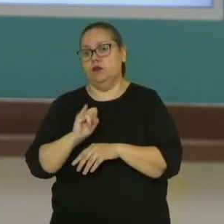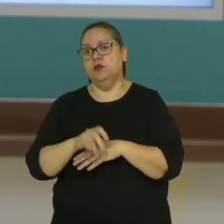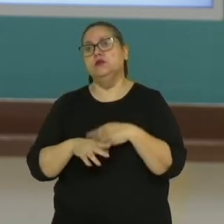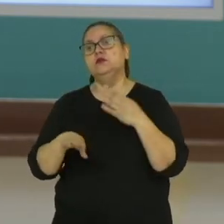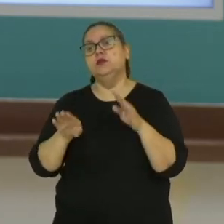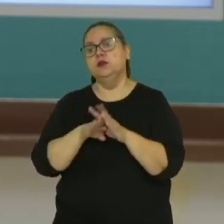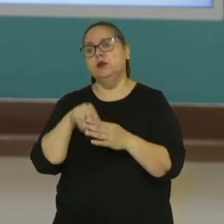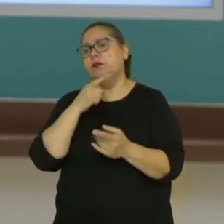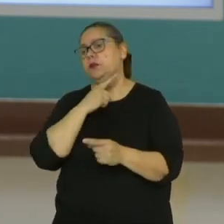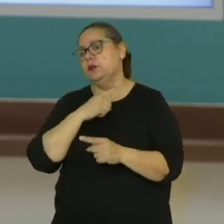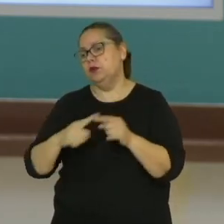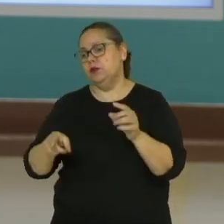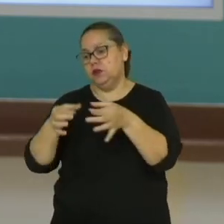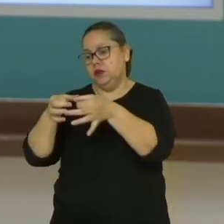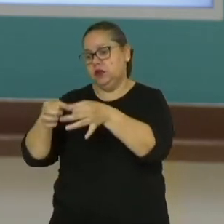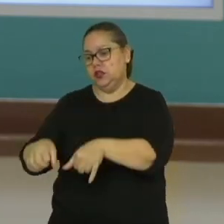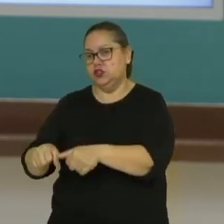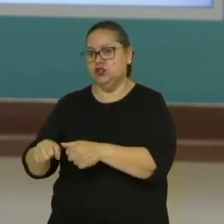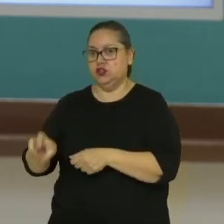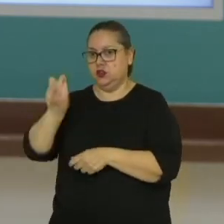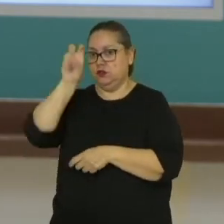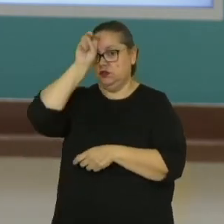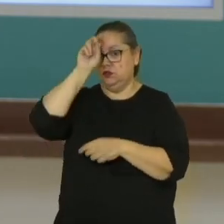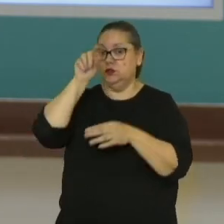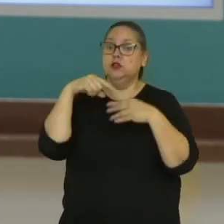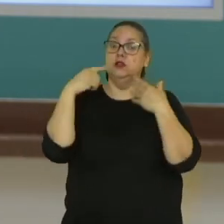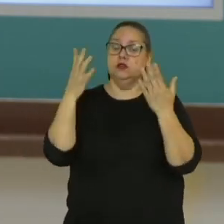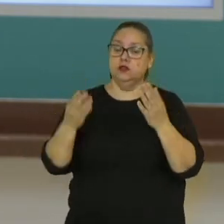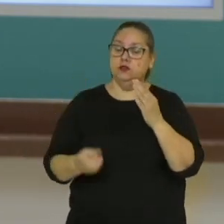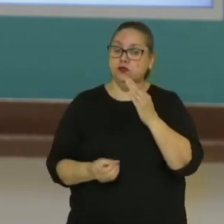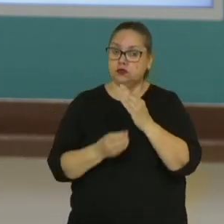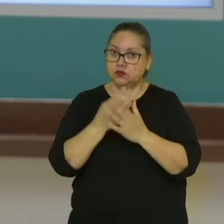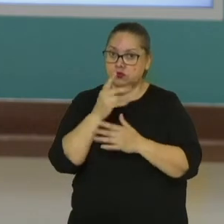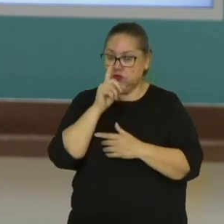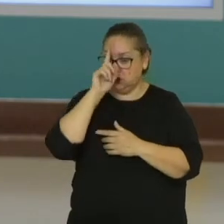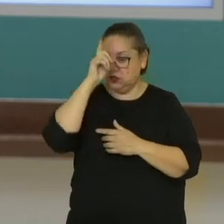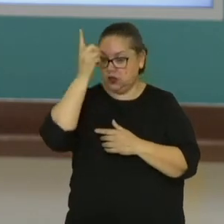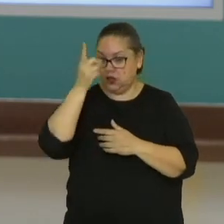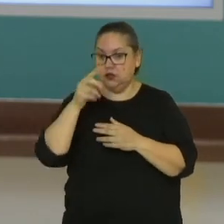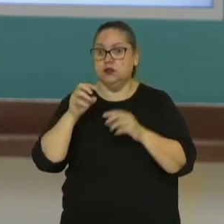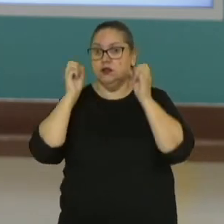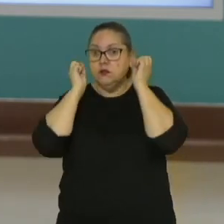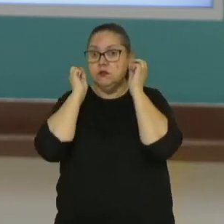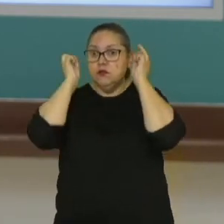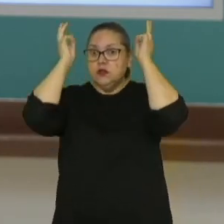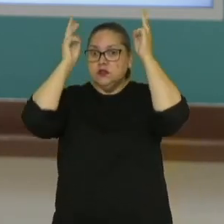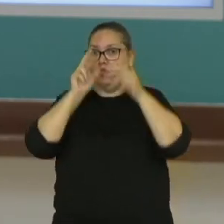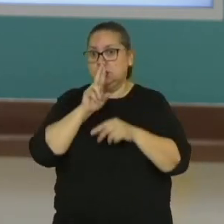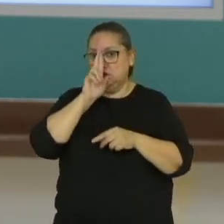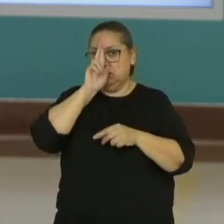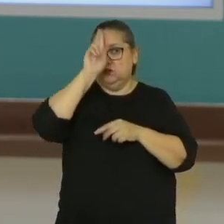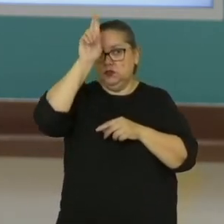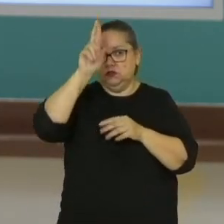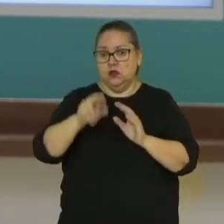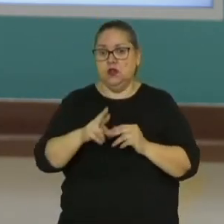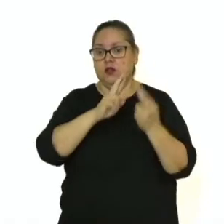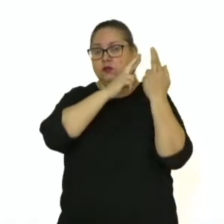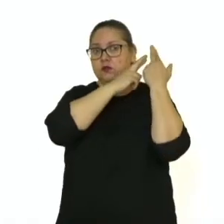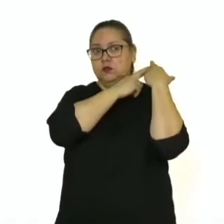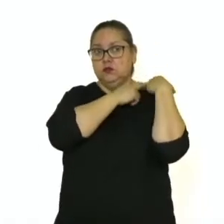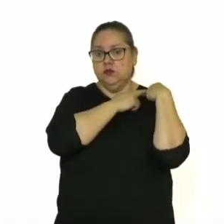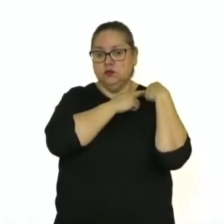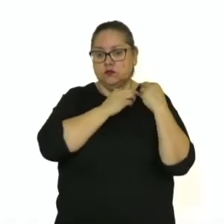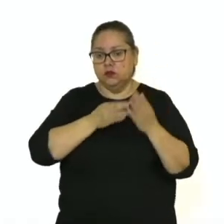eles eram proibidos de deixar o Egito. É nisso que daí surge então a ideia de Moisés, o líder responsável